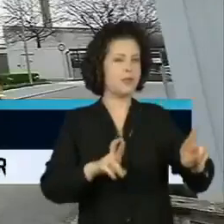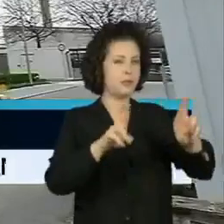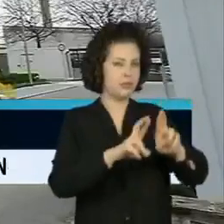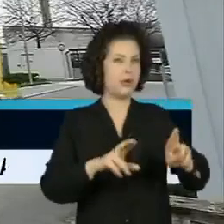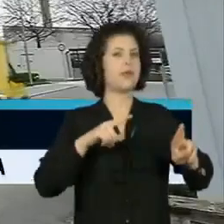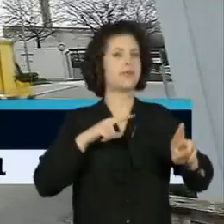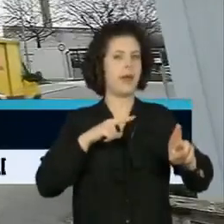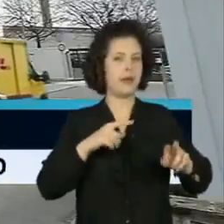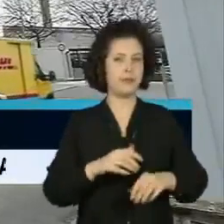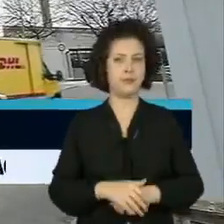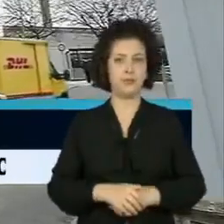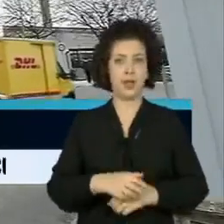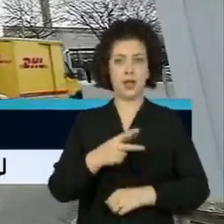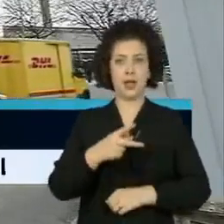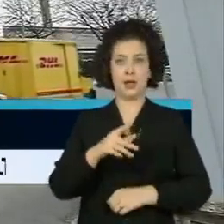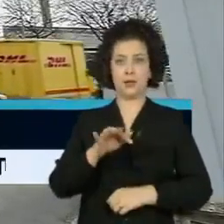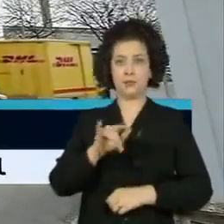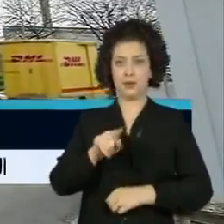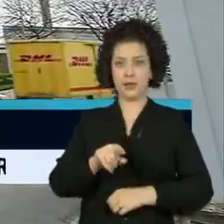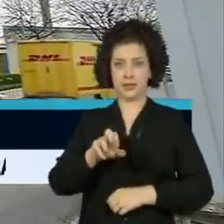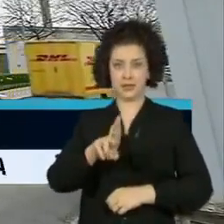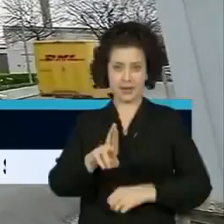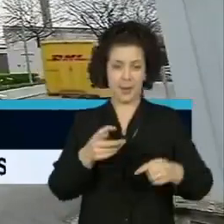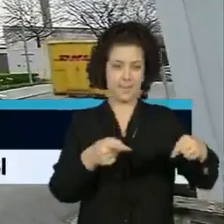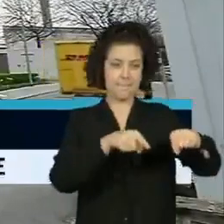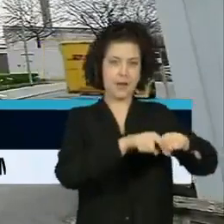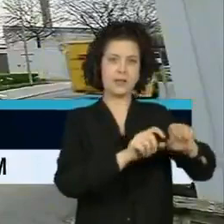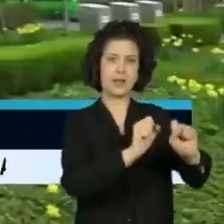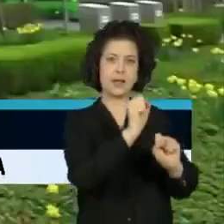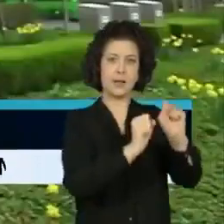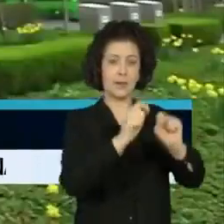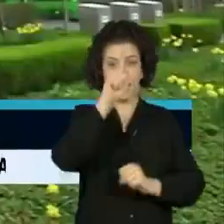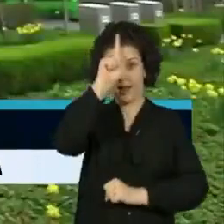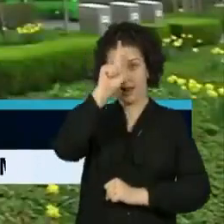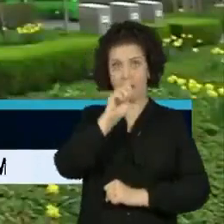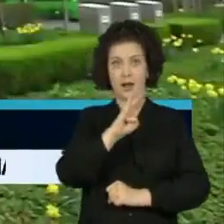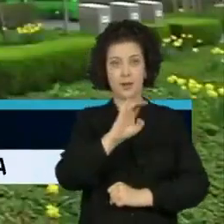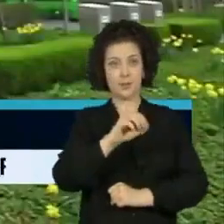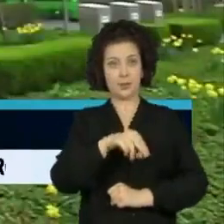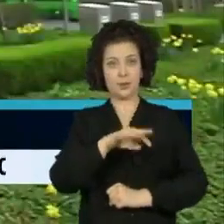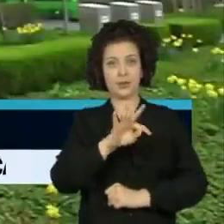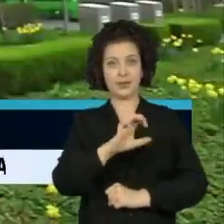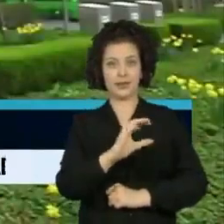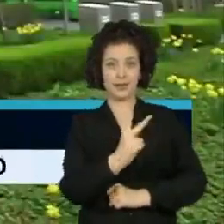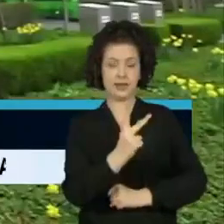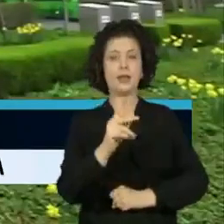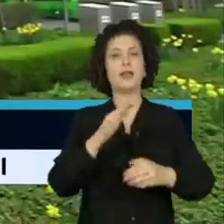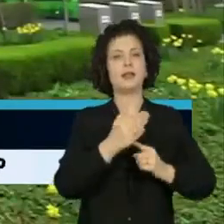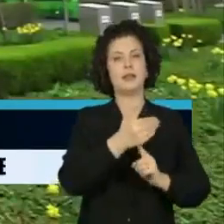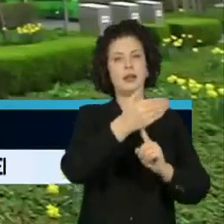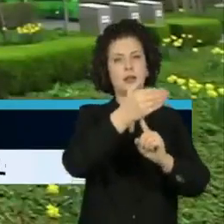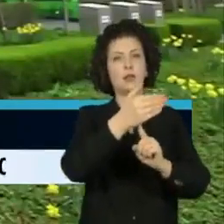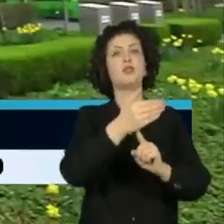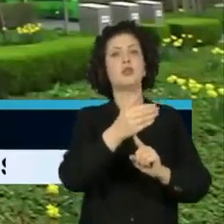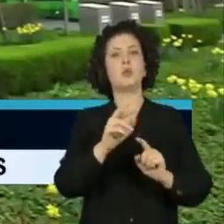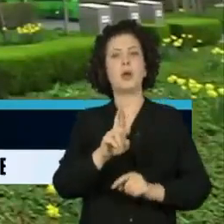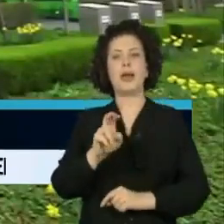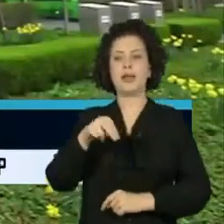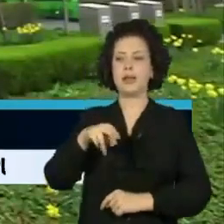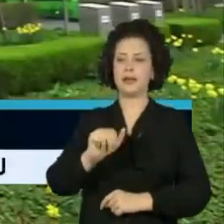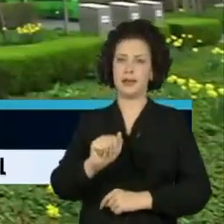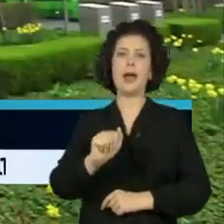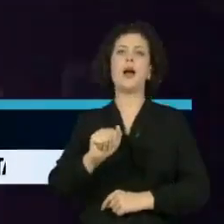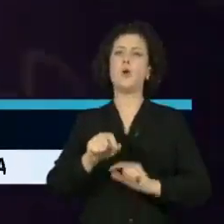monitoramento a vacina da faz ele foi desenvolvido em parceria com a empresa alemã biotech e utiliza a tecnologia chamada de